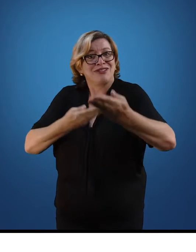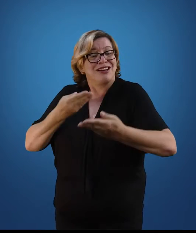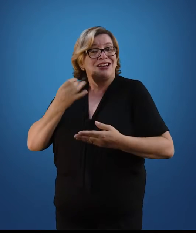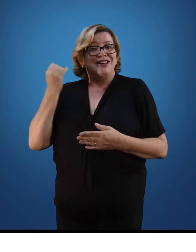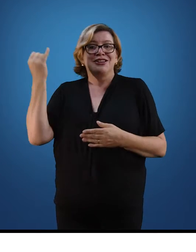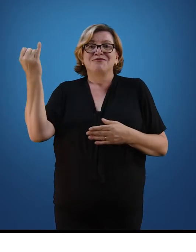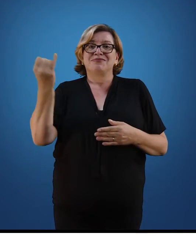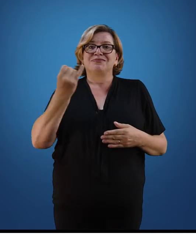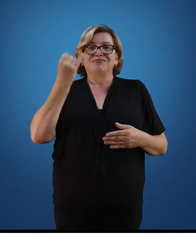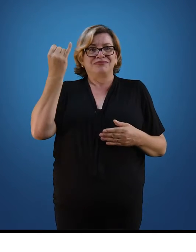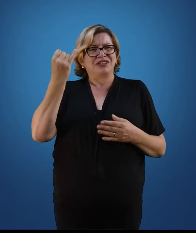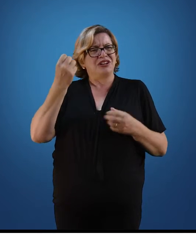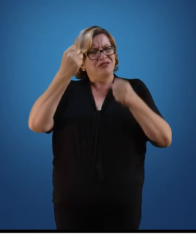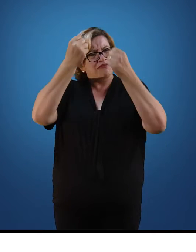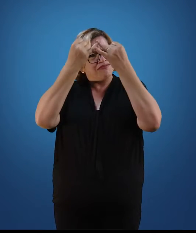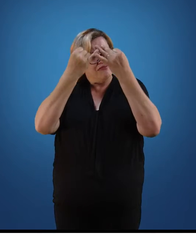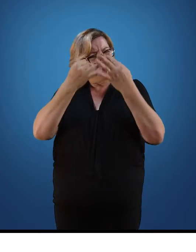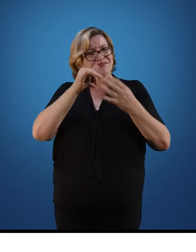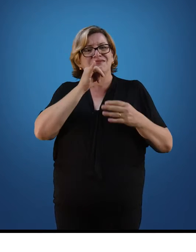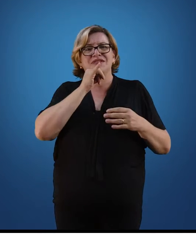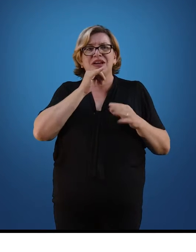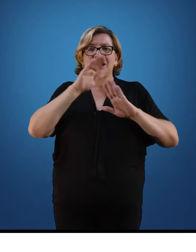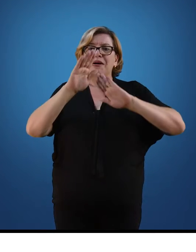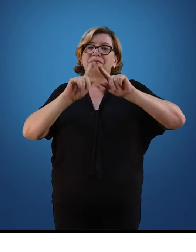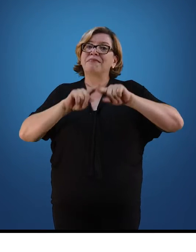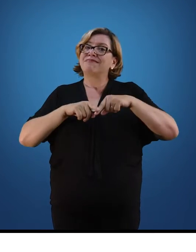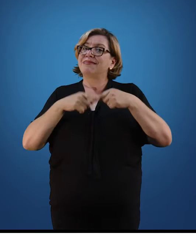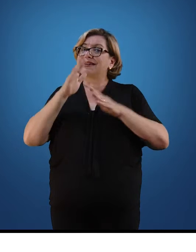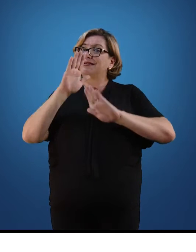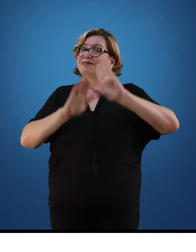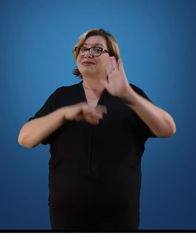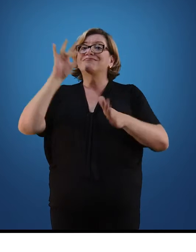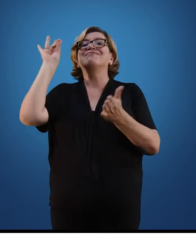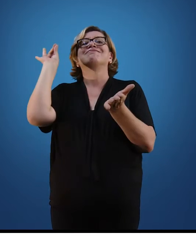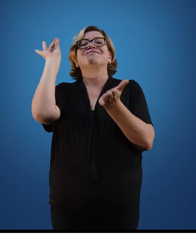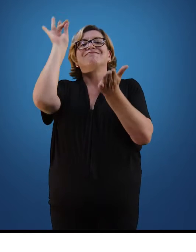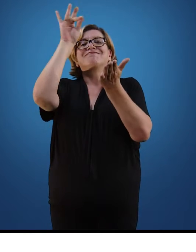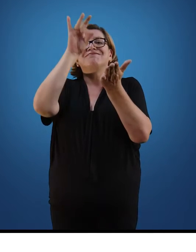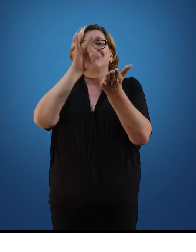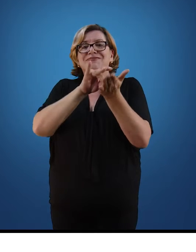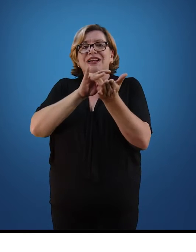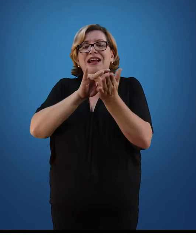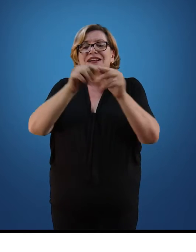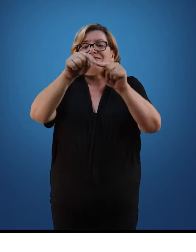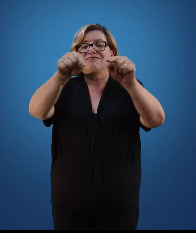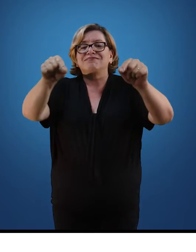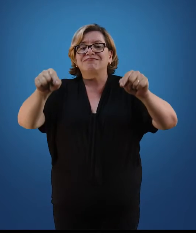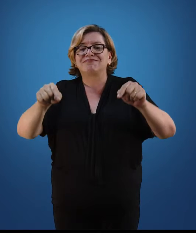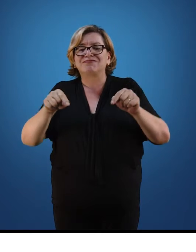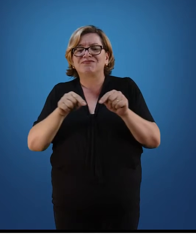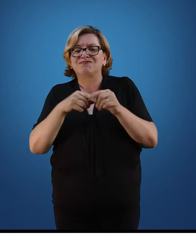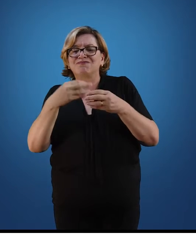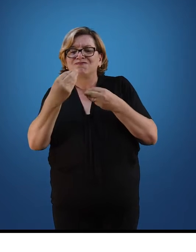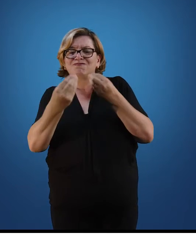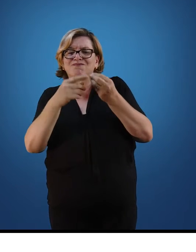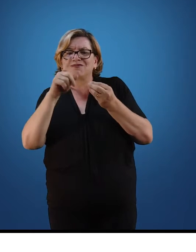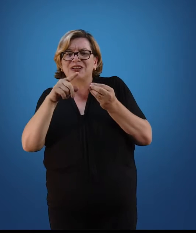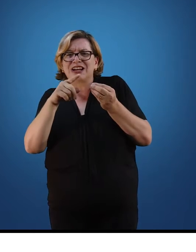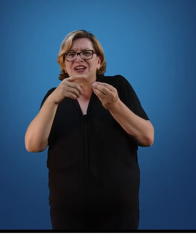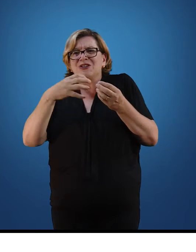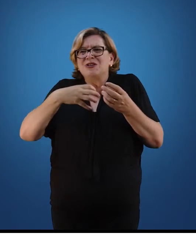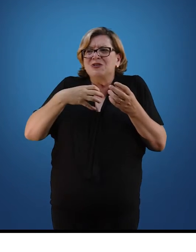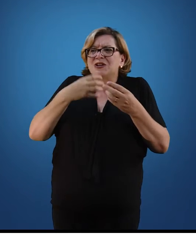Eu comentei aqui, elenquei algumas formas, mas dependendo da realidade de cada sala de aula, de cada escola,